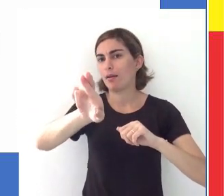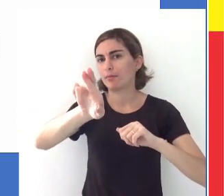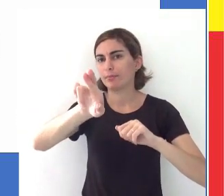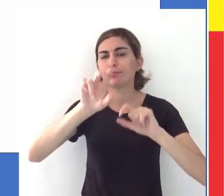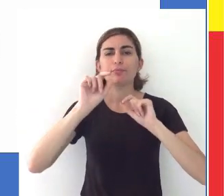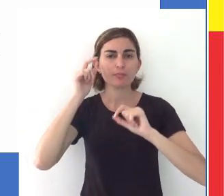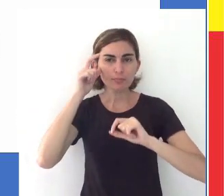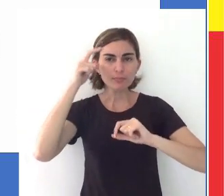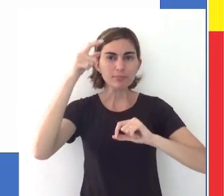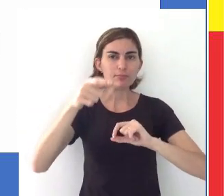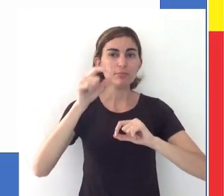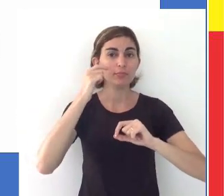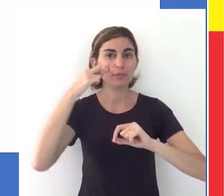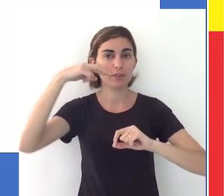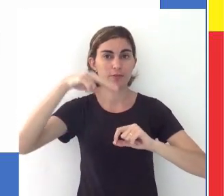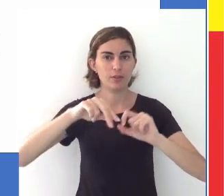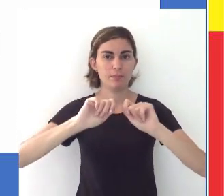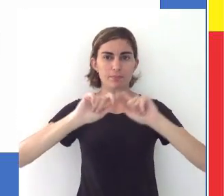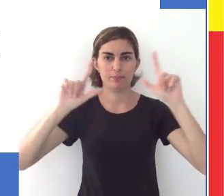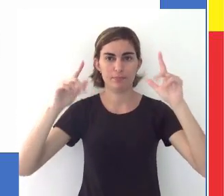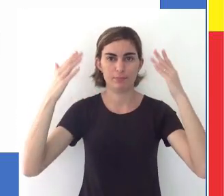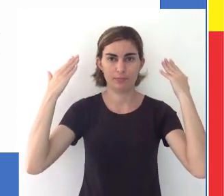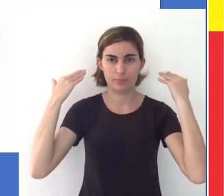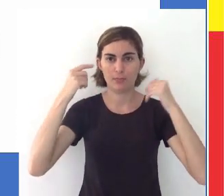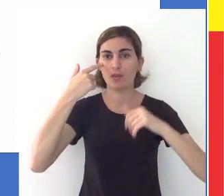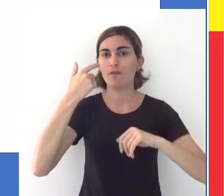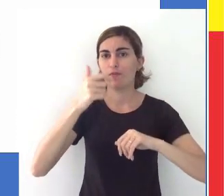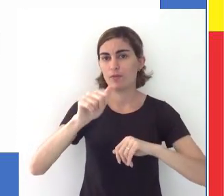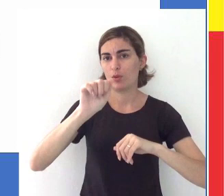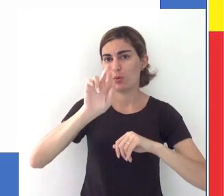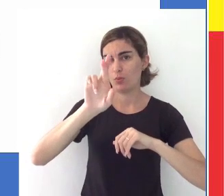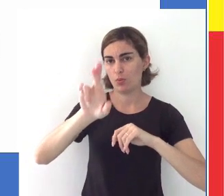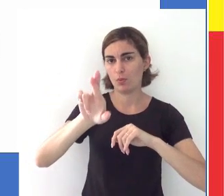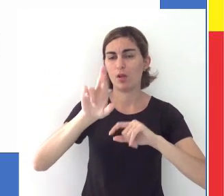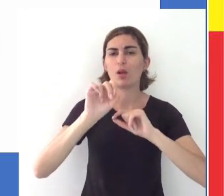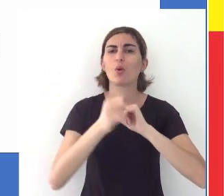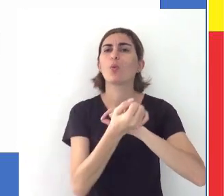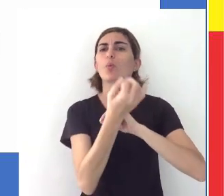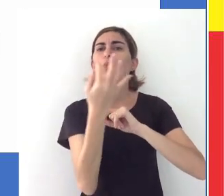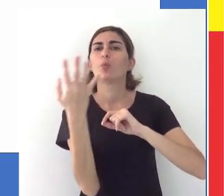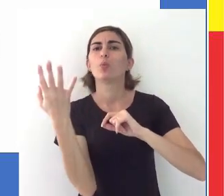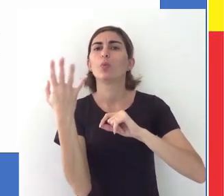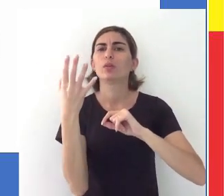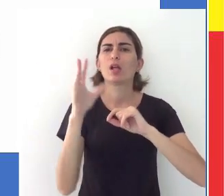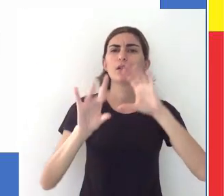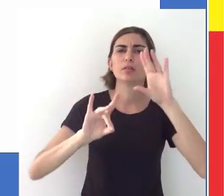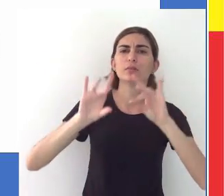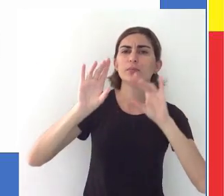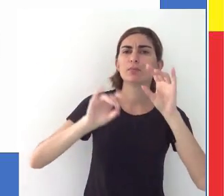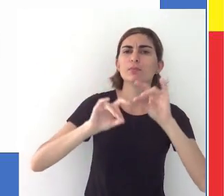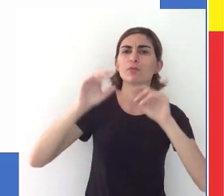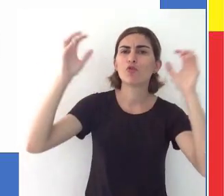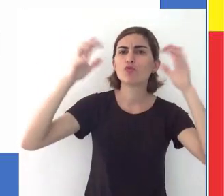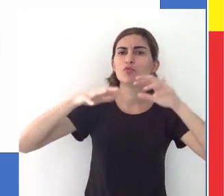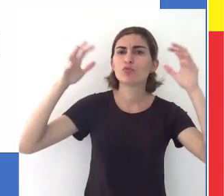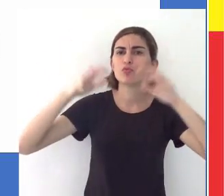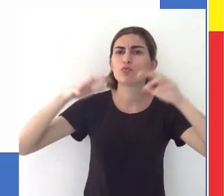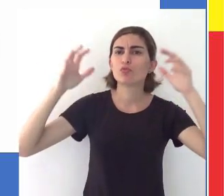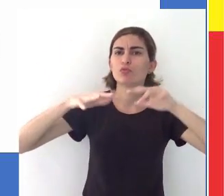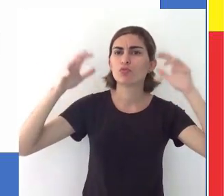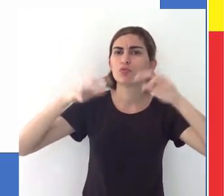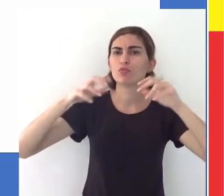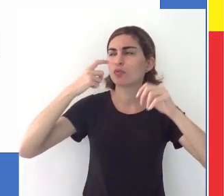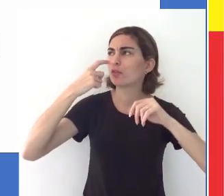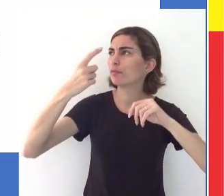relativa do ar, gente, é interessante observarmos que a umidade relativa do ar é aquela quantidade de umidade que se faz